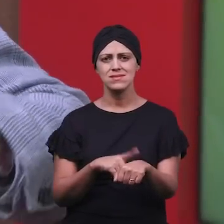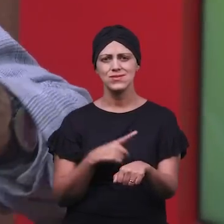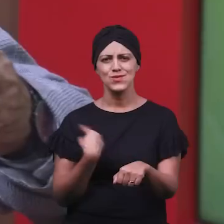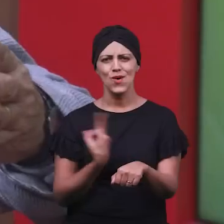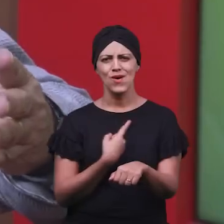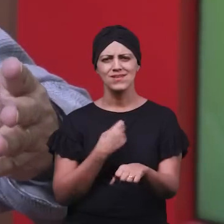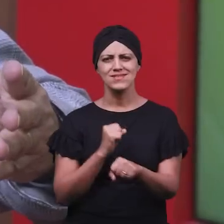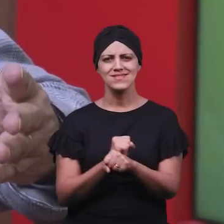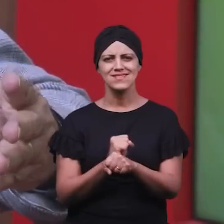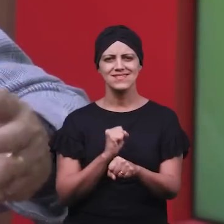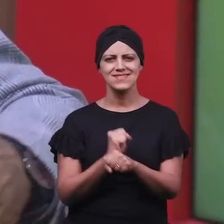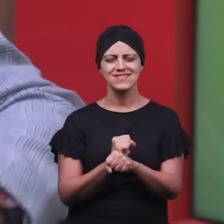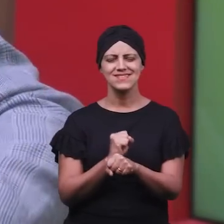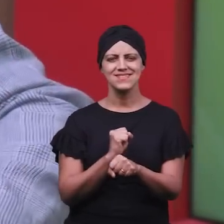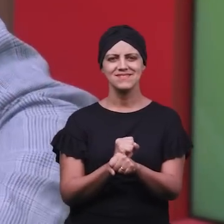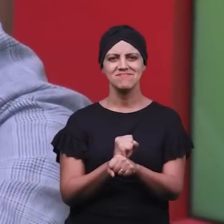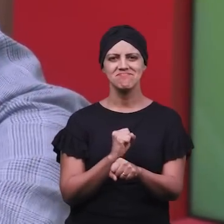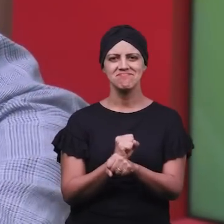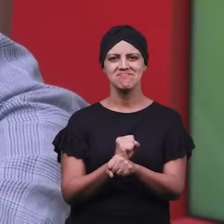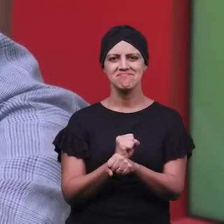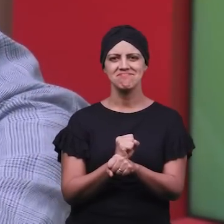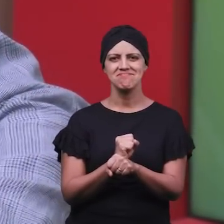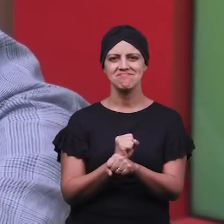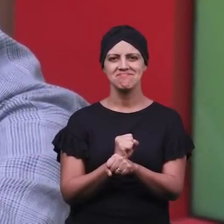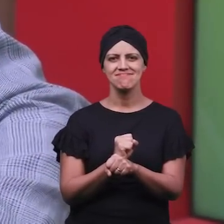em que aguardamos,